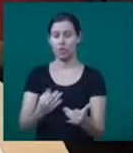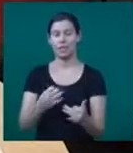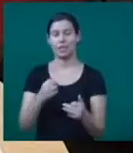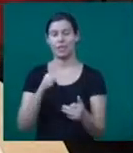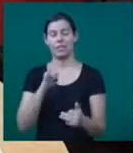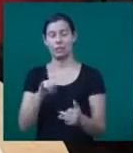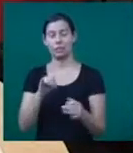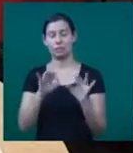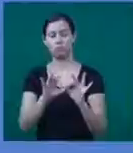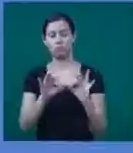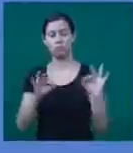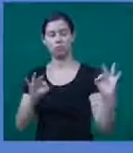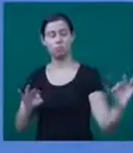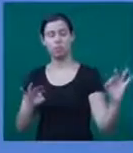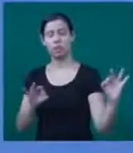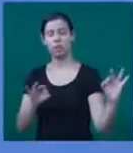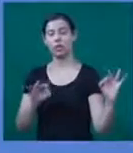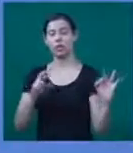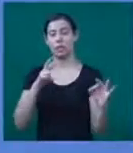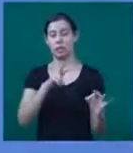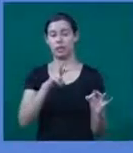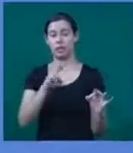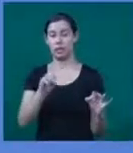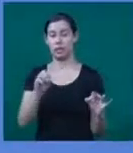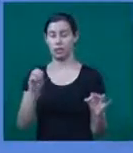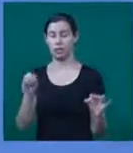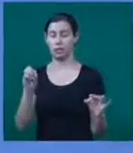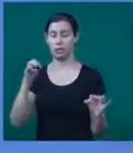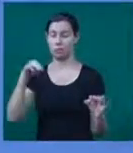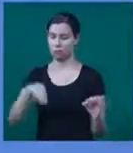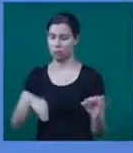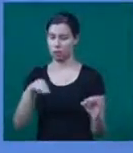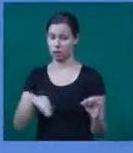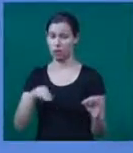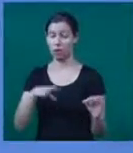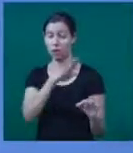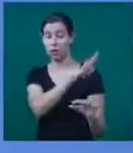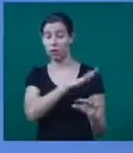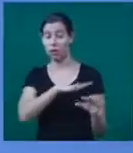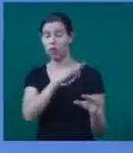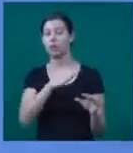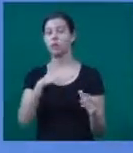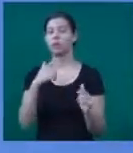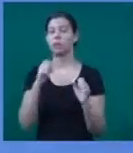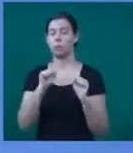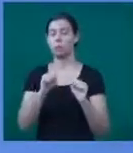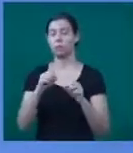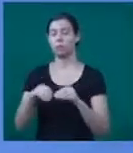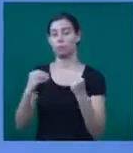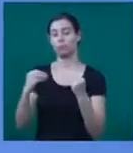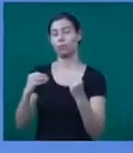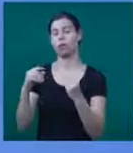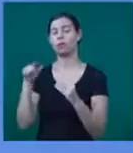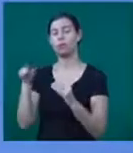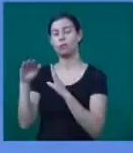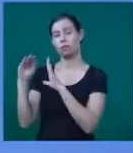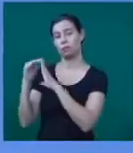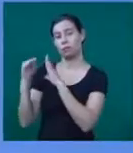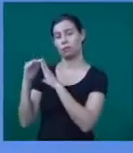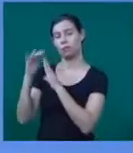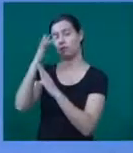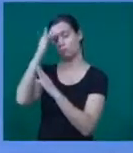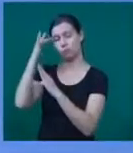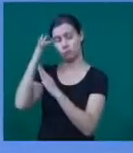residências e edificações, o campo magnético pode causar danos à saúde dos moradores. Atualmente, em Uberlândia,